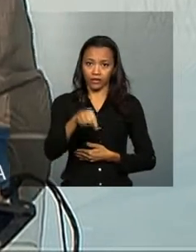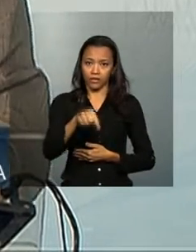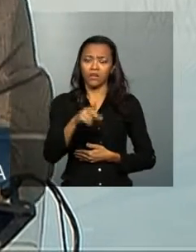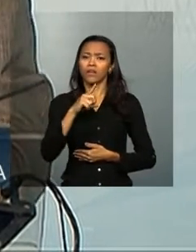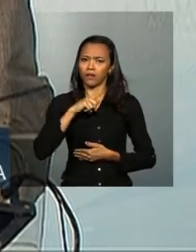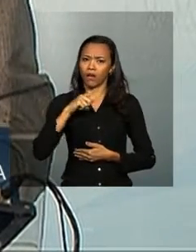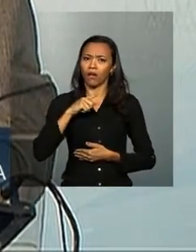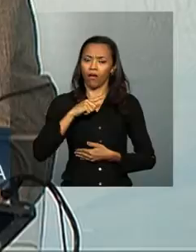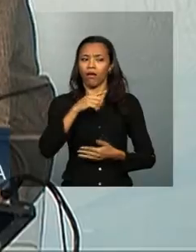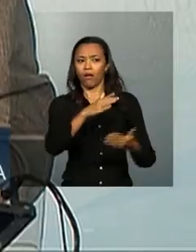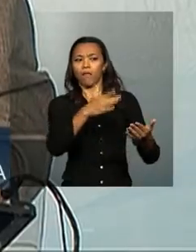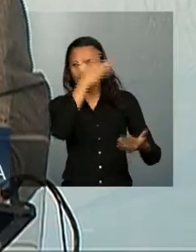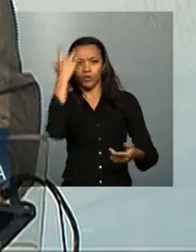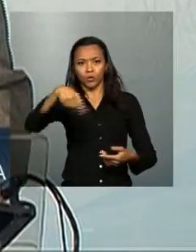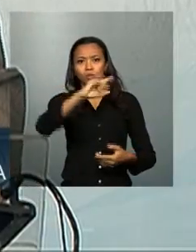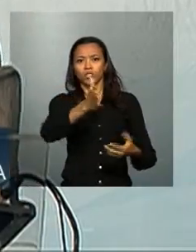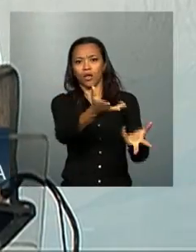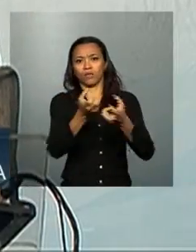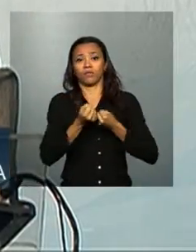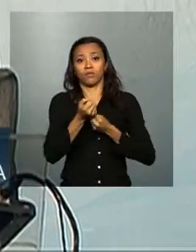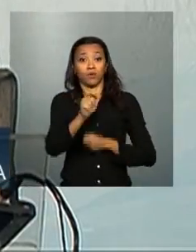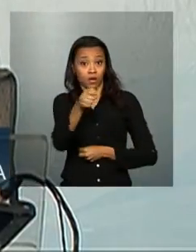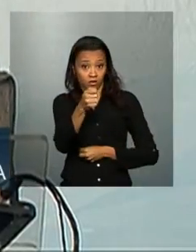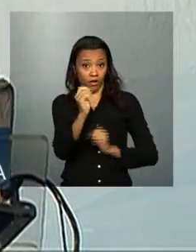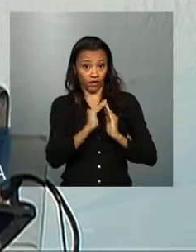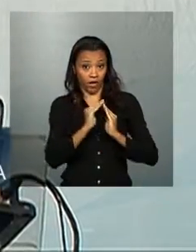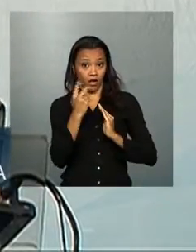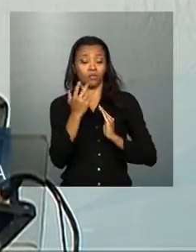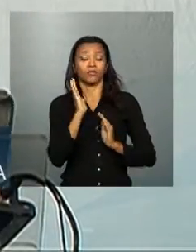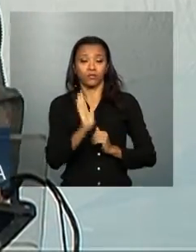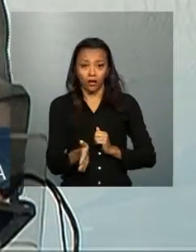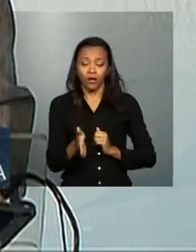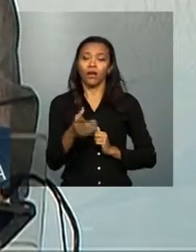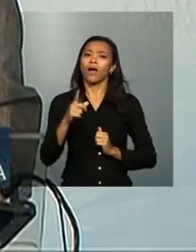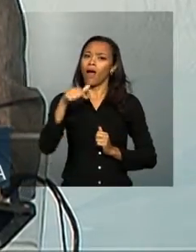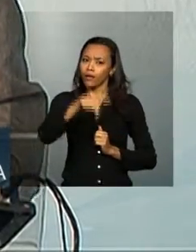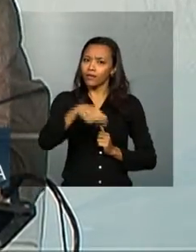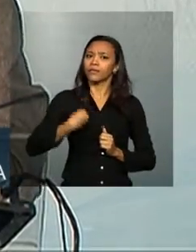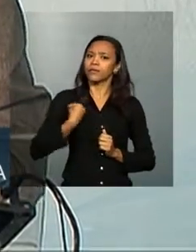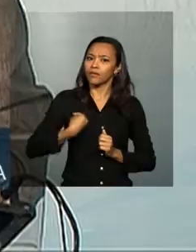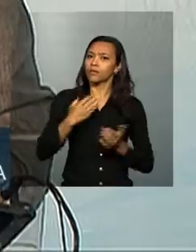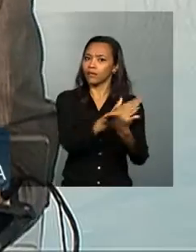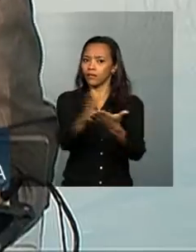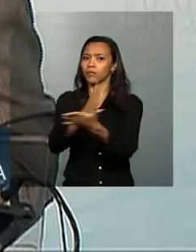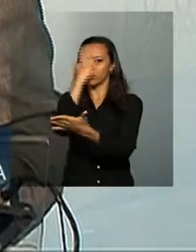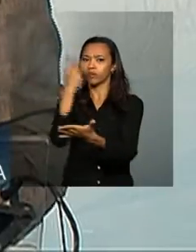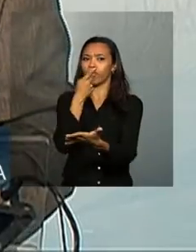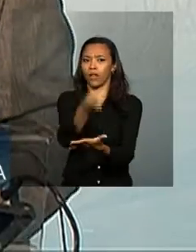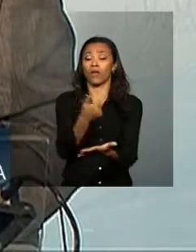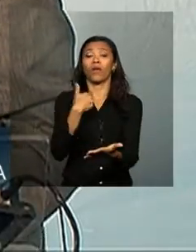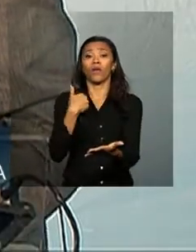que receberam a casa da presidenta Dilma, a chave. E aqui tiveram pessoas que já disseram, presidenta, eu estou